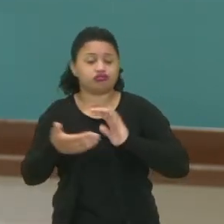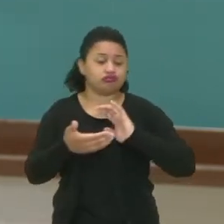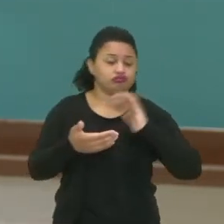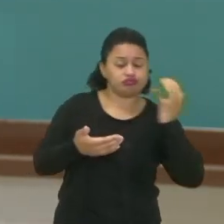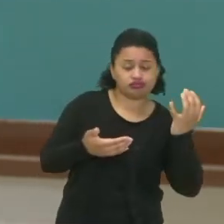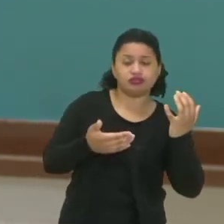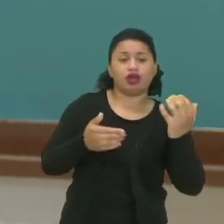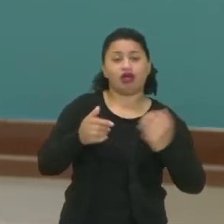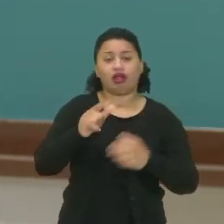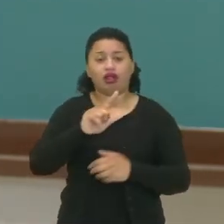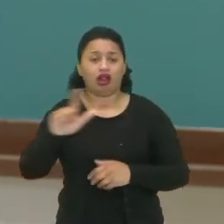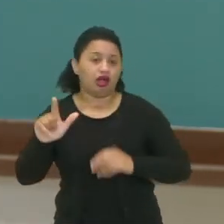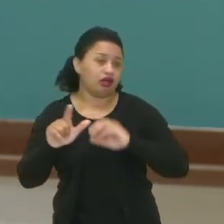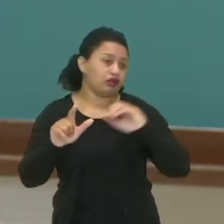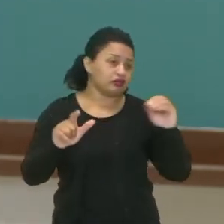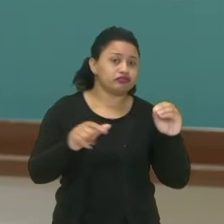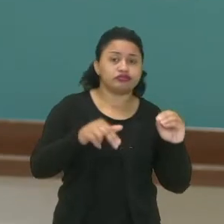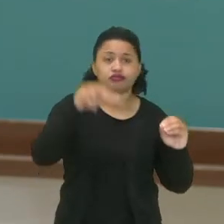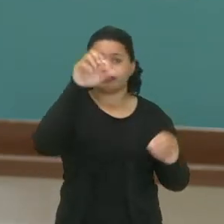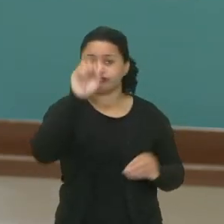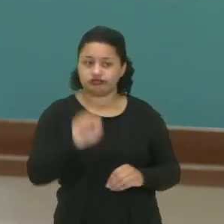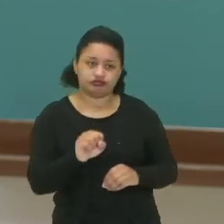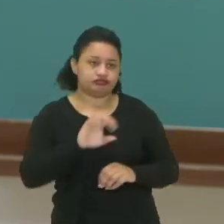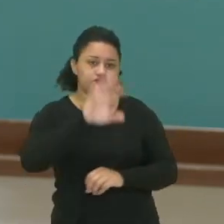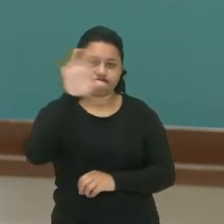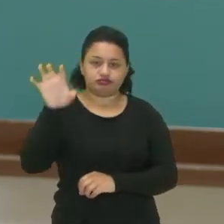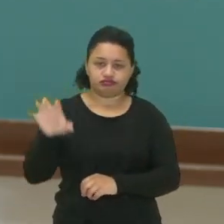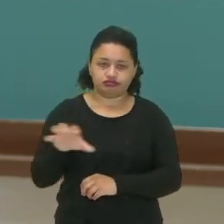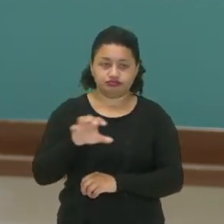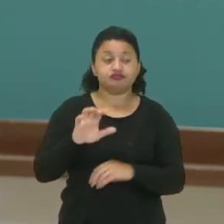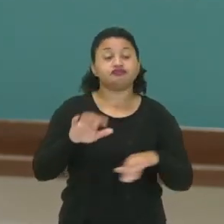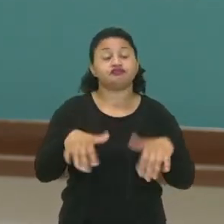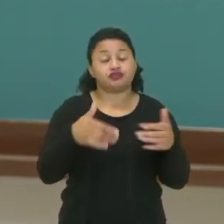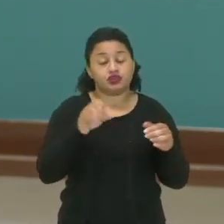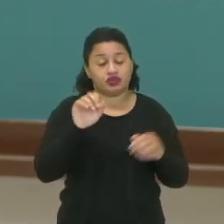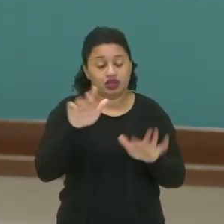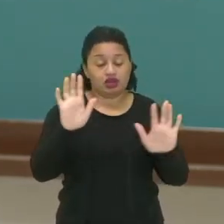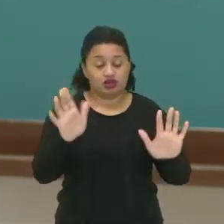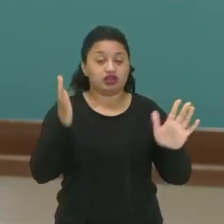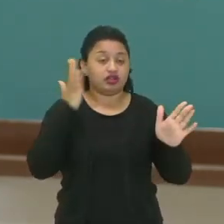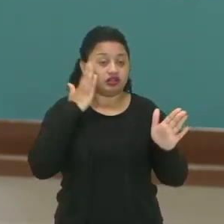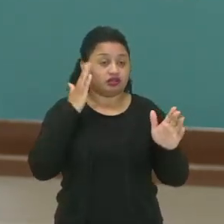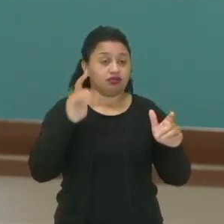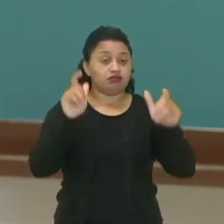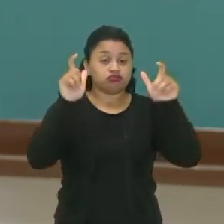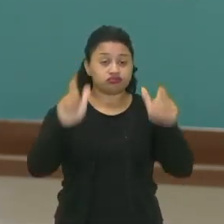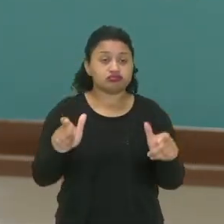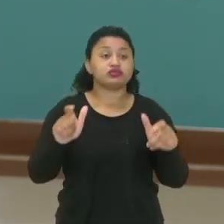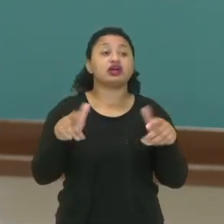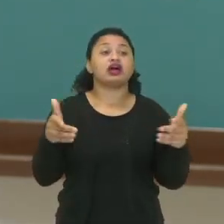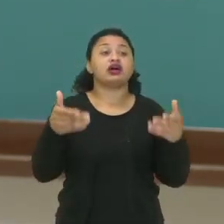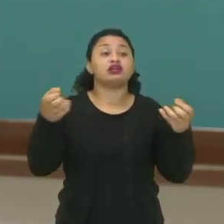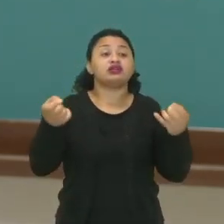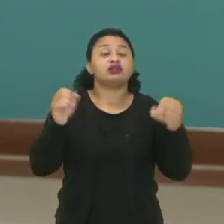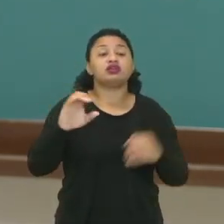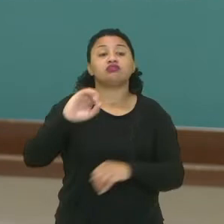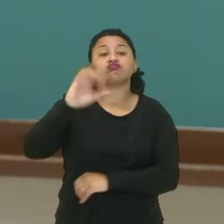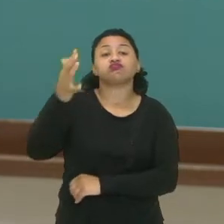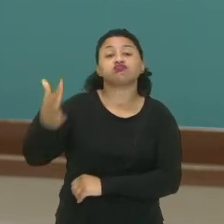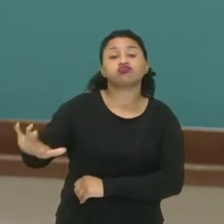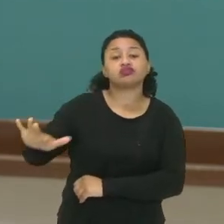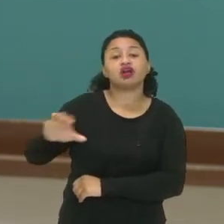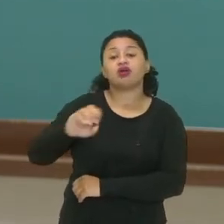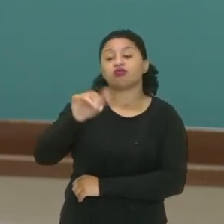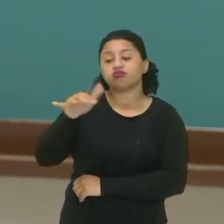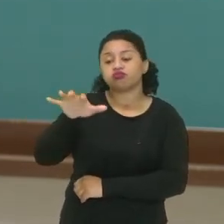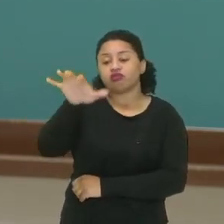hemisférios do nosso planeta, beleza? Muito bem, já localizamos então a África. Agora nós vamos então falar sobre os oceanos que banham a África.